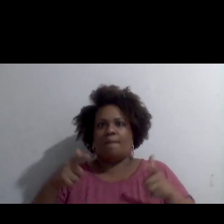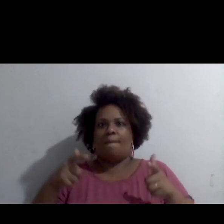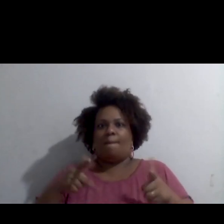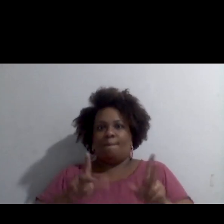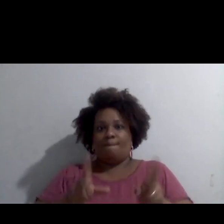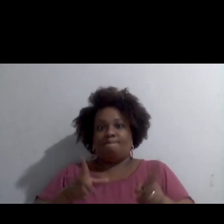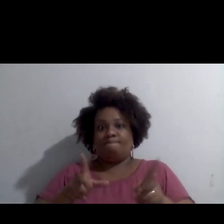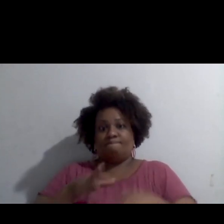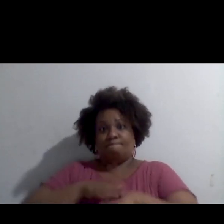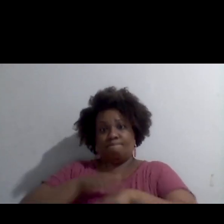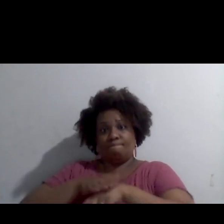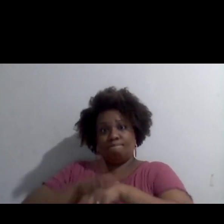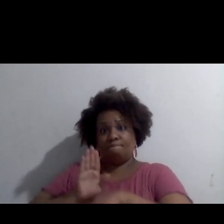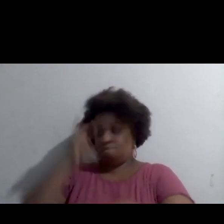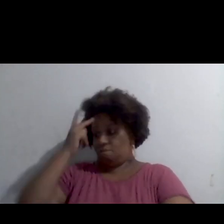autogerindo. Né?